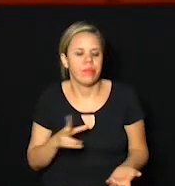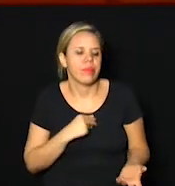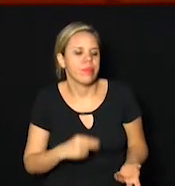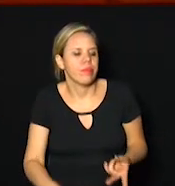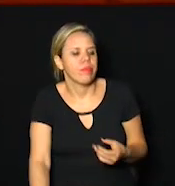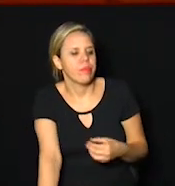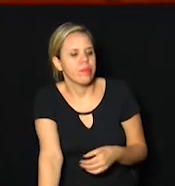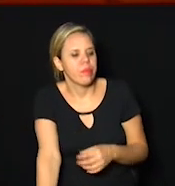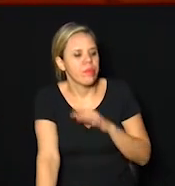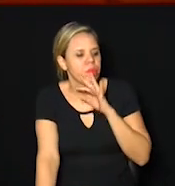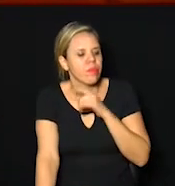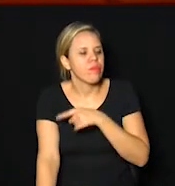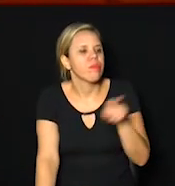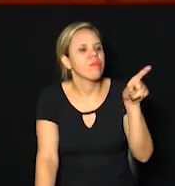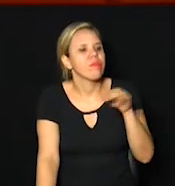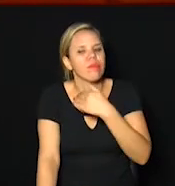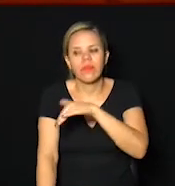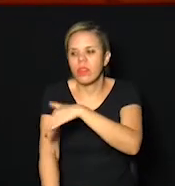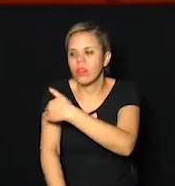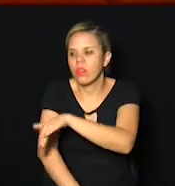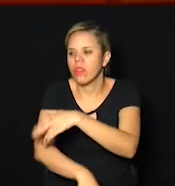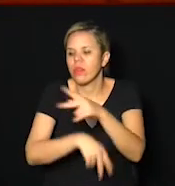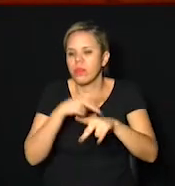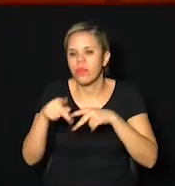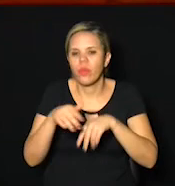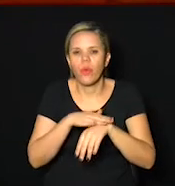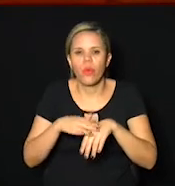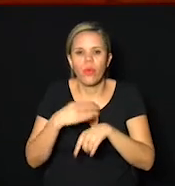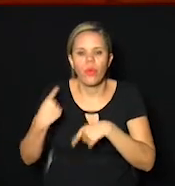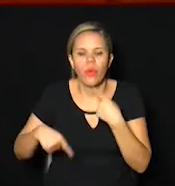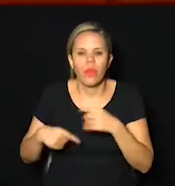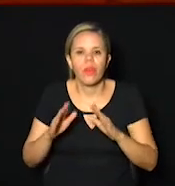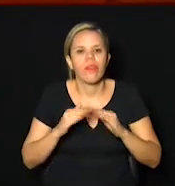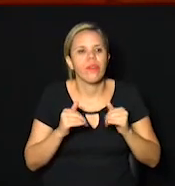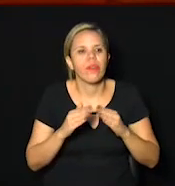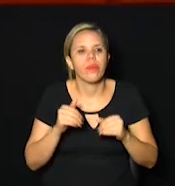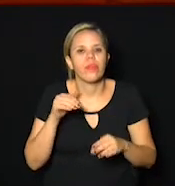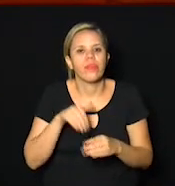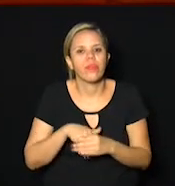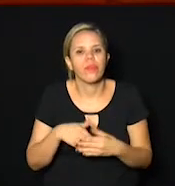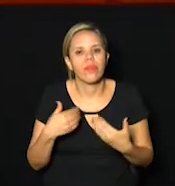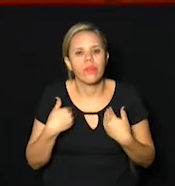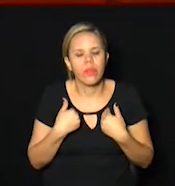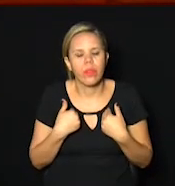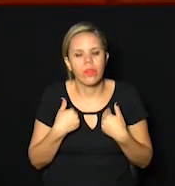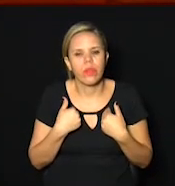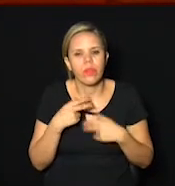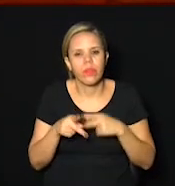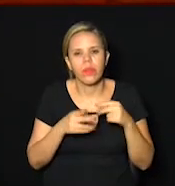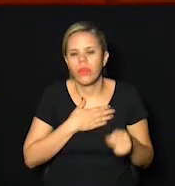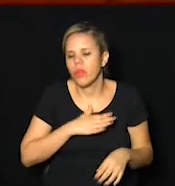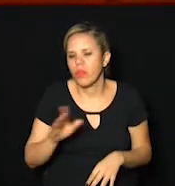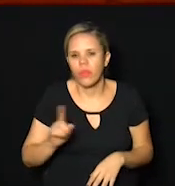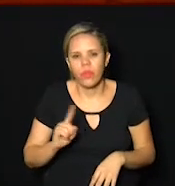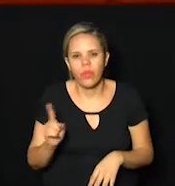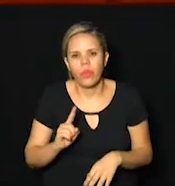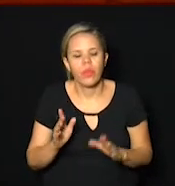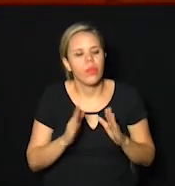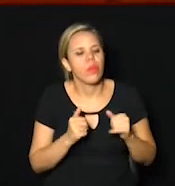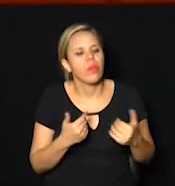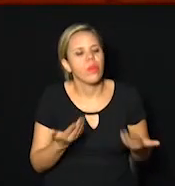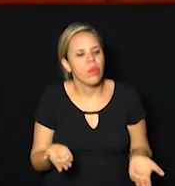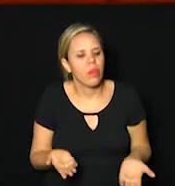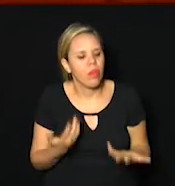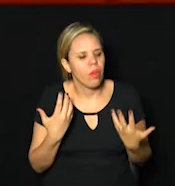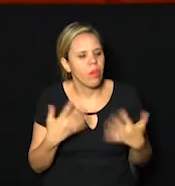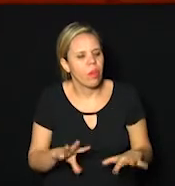muito ruim ir para a rua porque as pessoas não gostam de político. E quando a gente vai pedir voto, elas não gostam que a gente peça, elas não